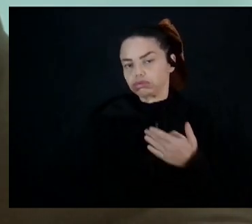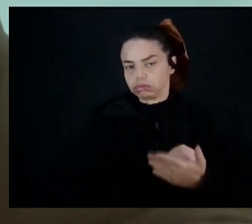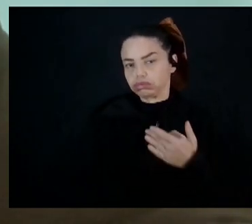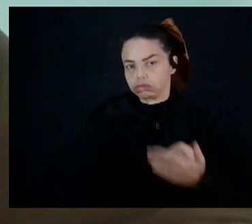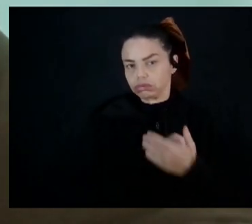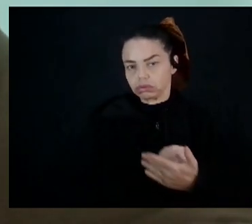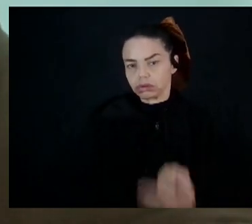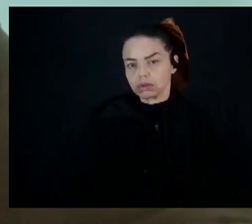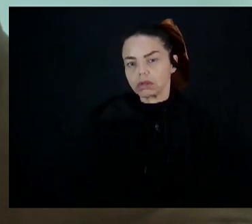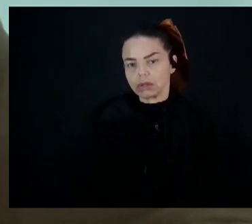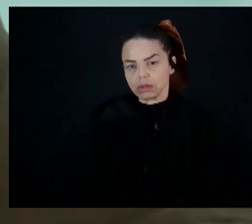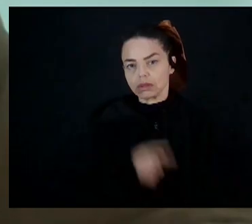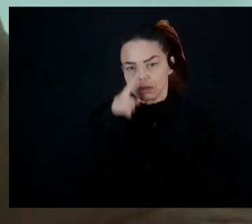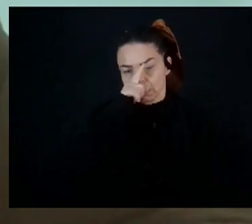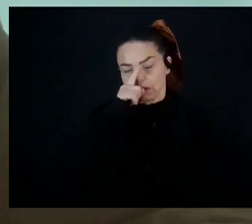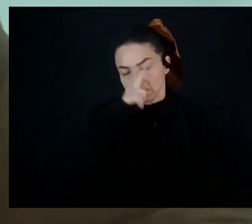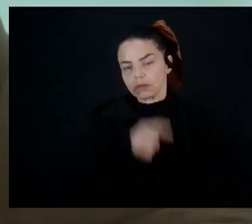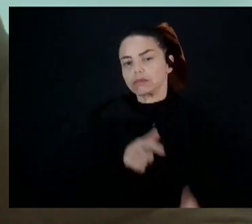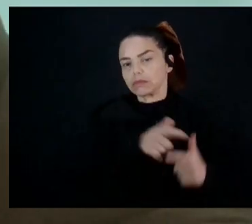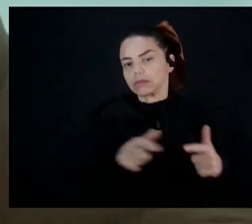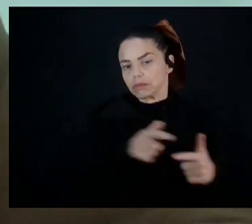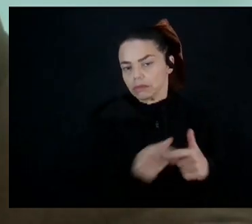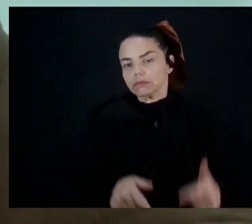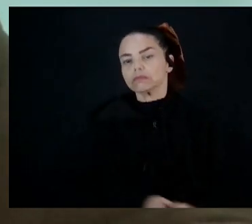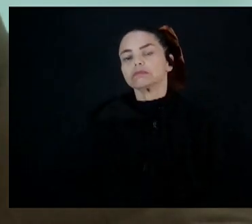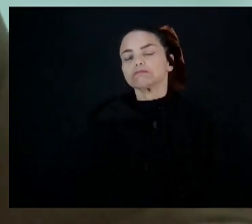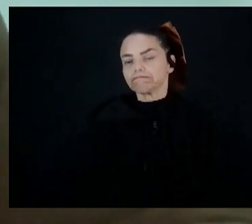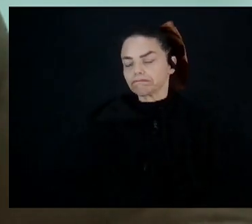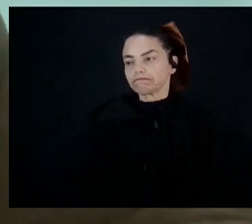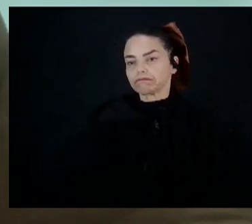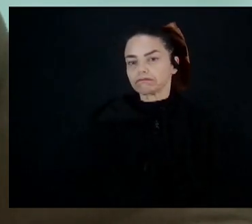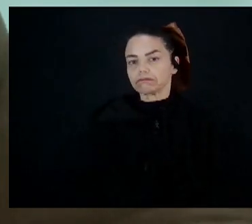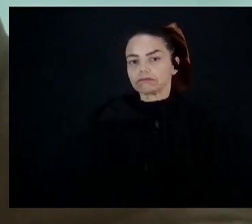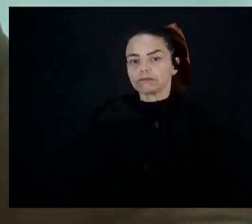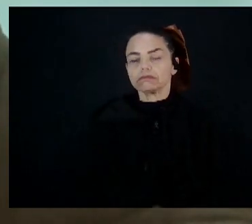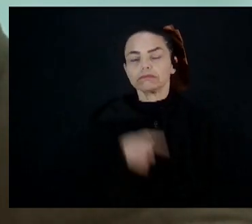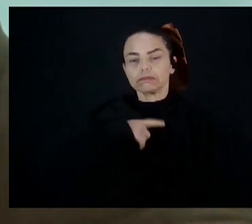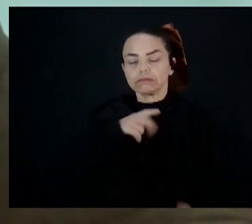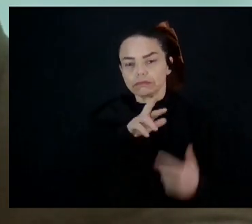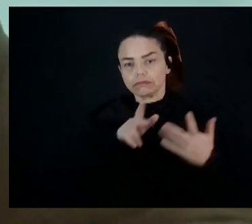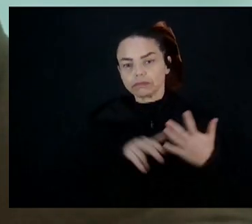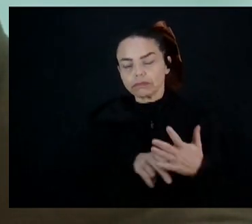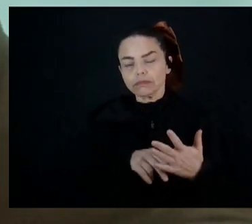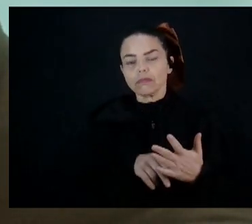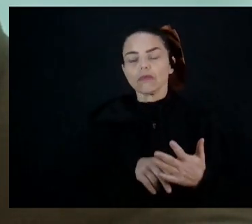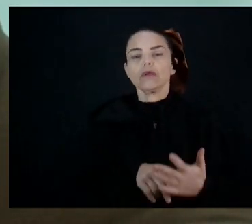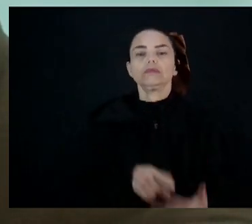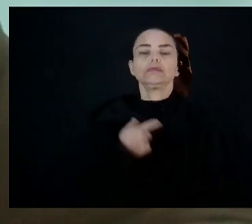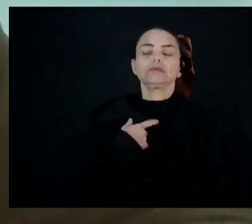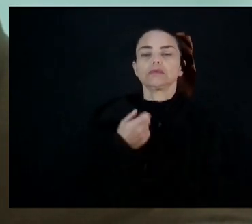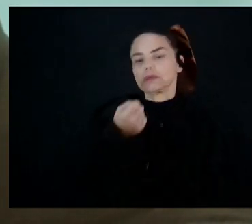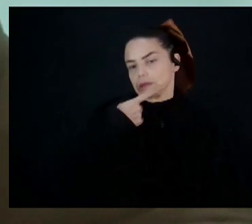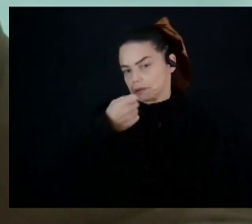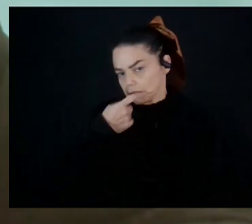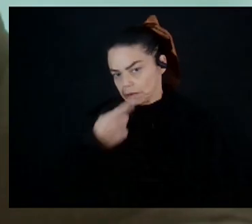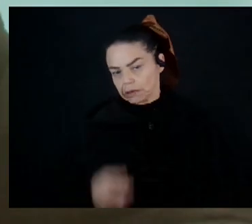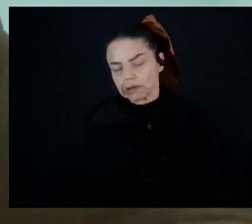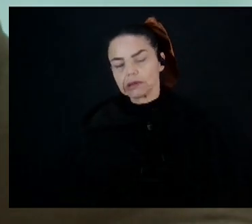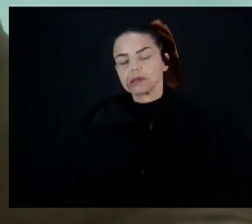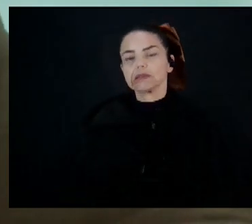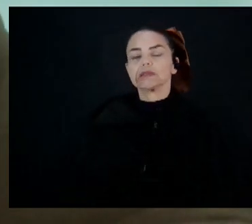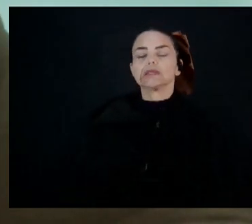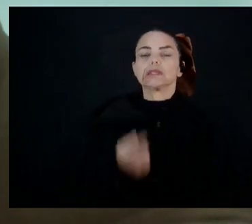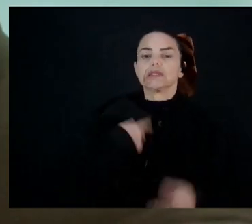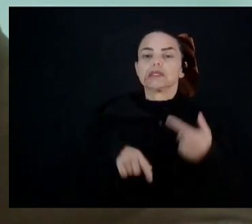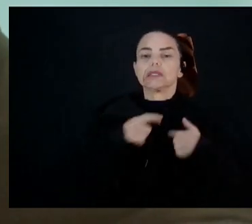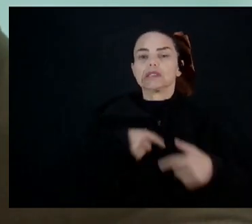risco cardiovascular cada vez mais significativo. Tem outras drogas, né, de estimulantes do sistema nervoso central,